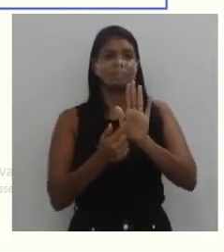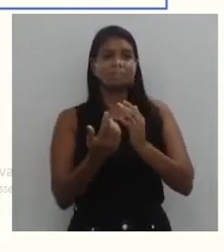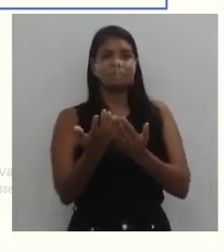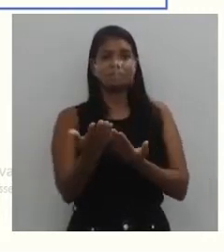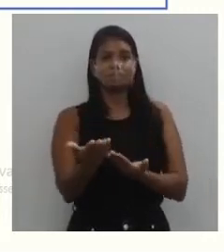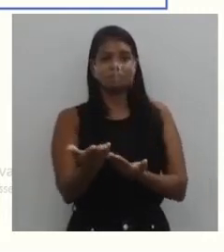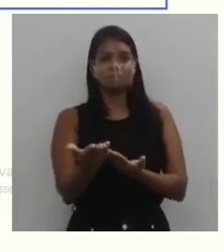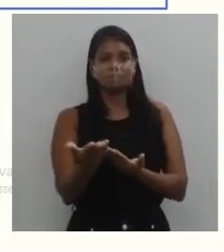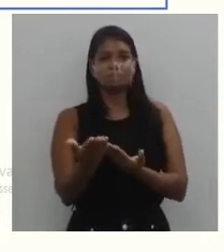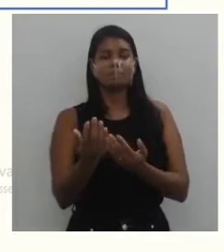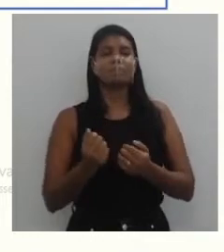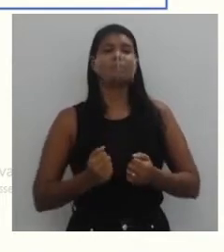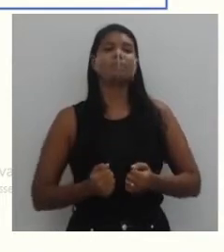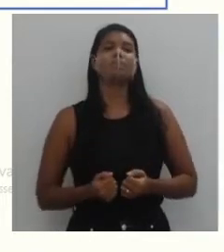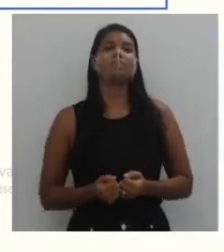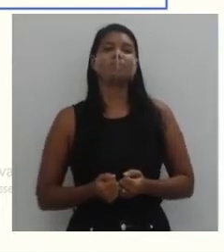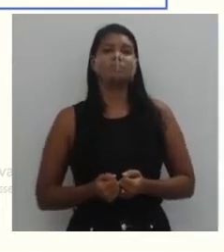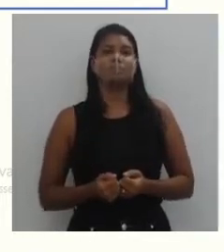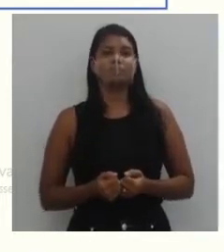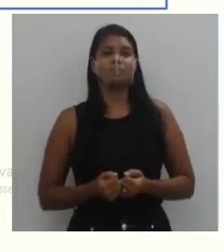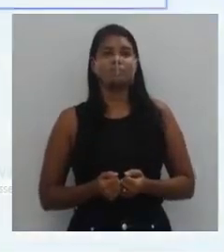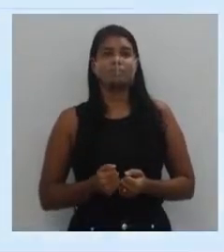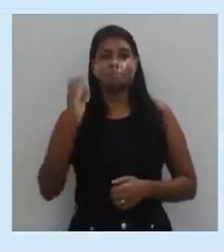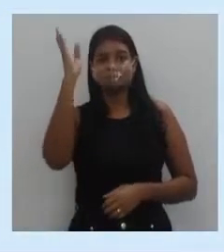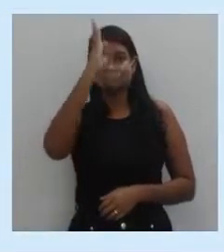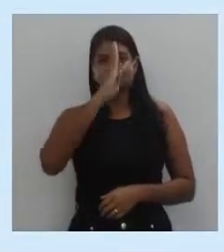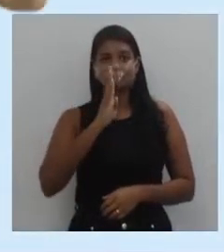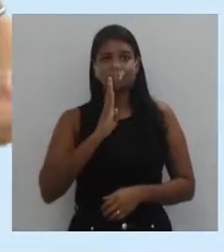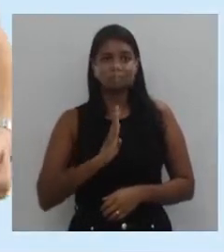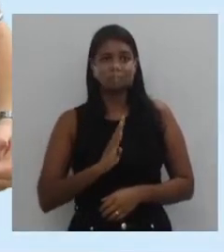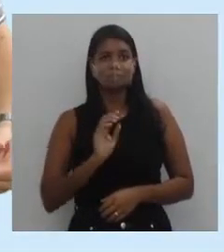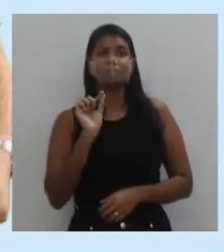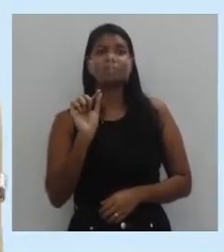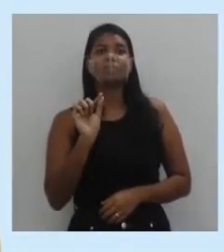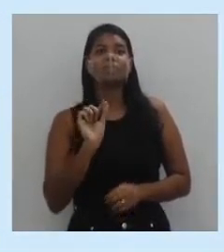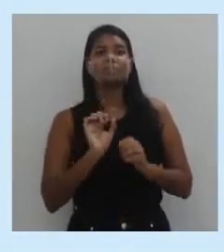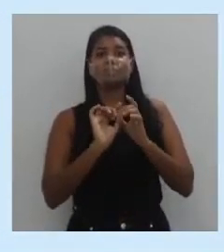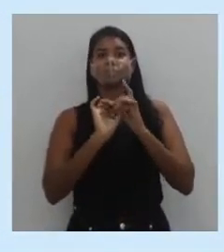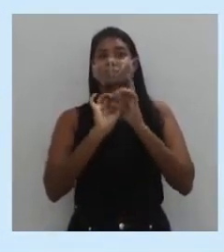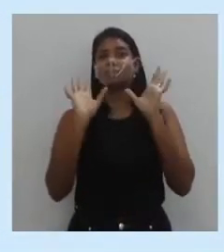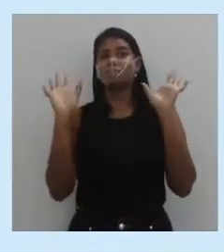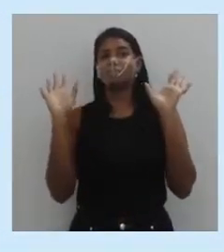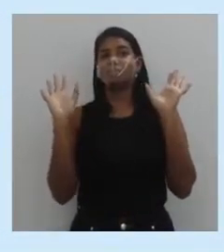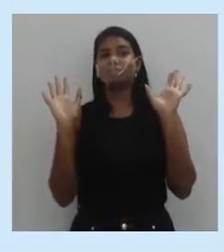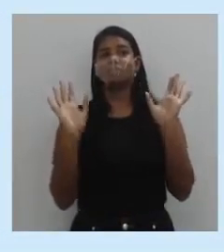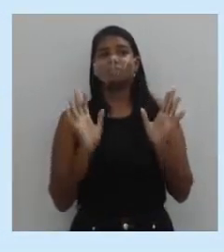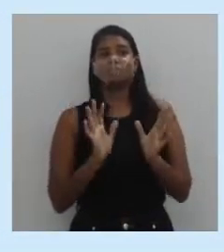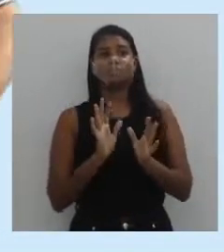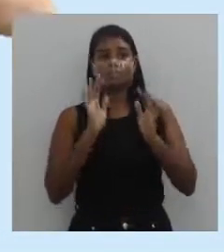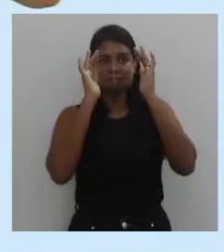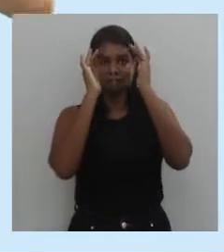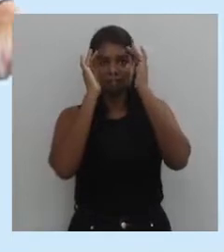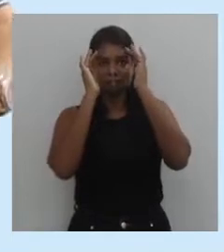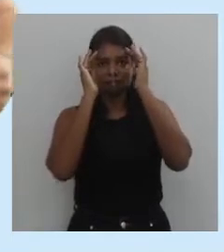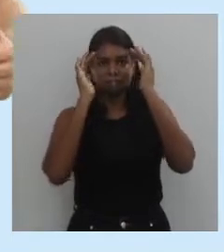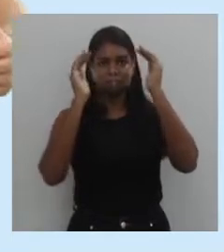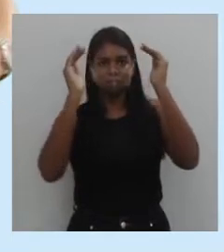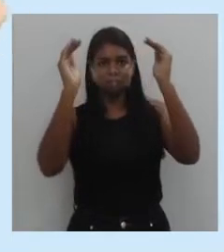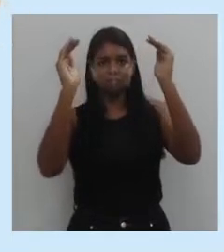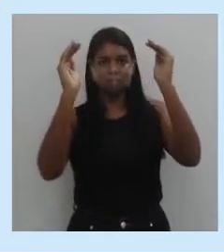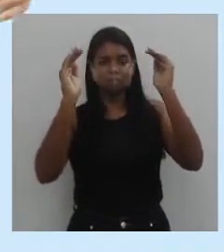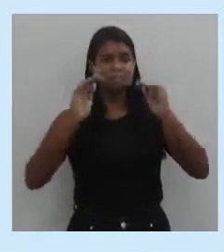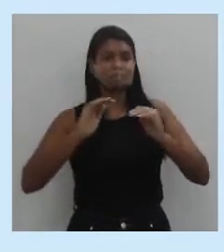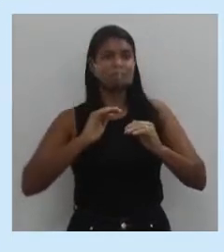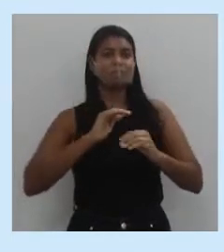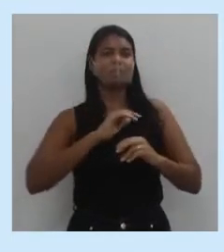para vocês, mostrar justamente que o Brasil é um país o quê? Laico. Então é o respeito